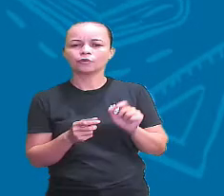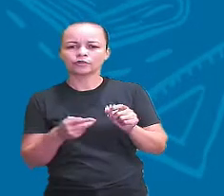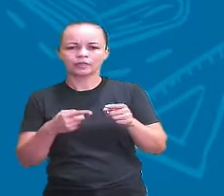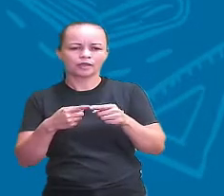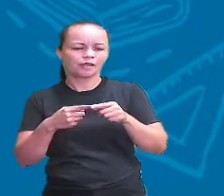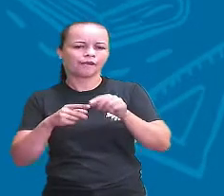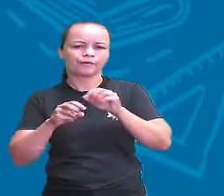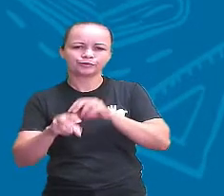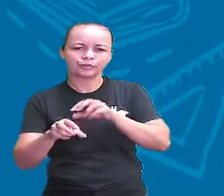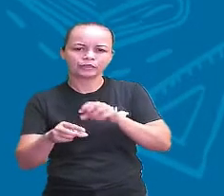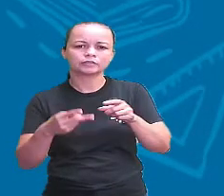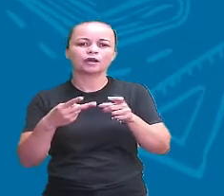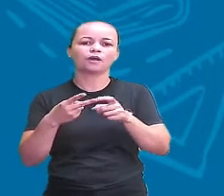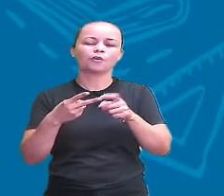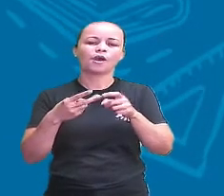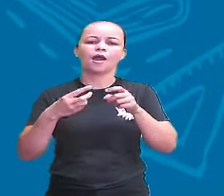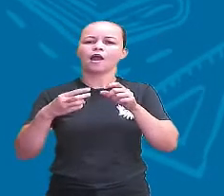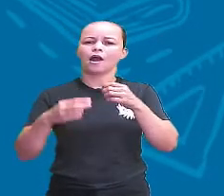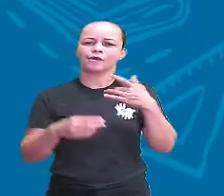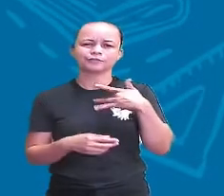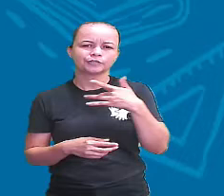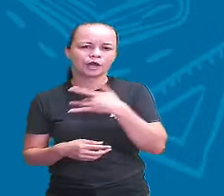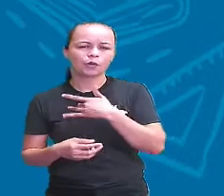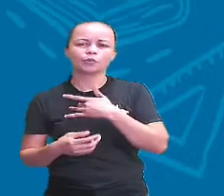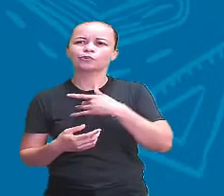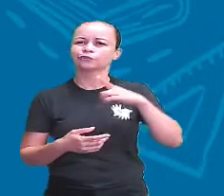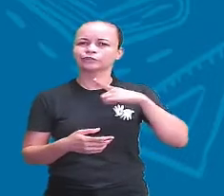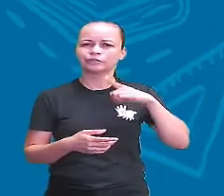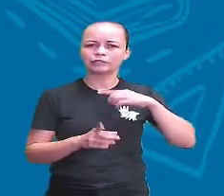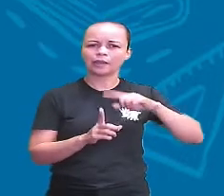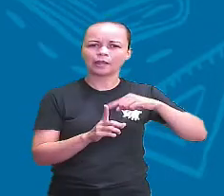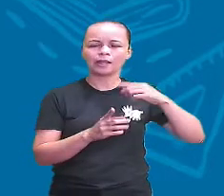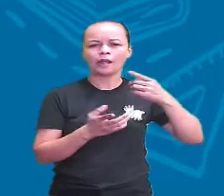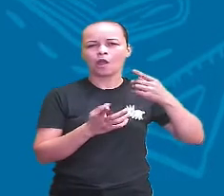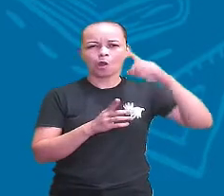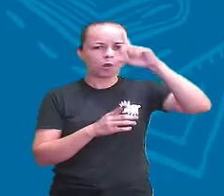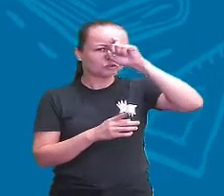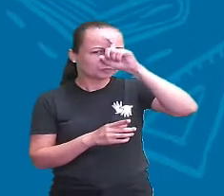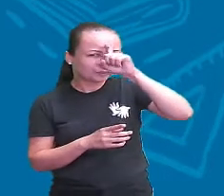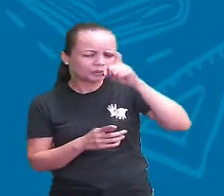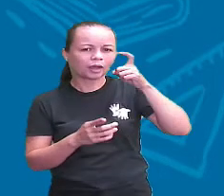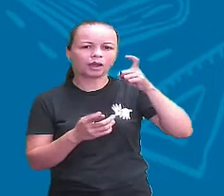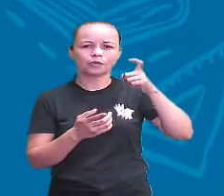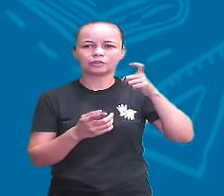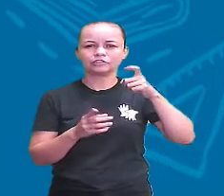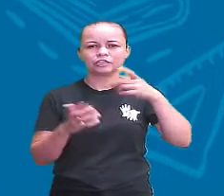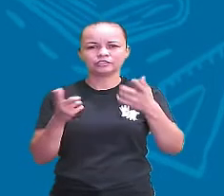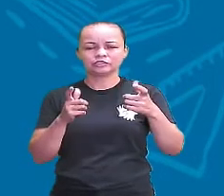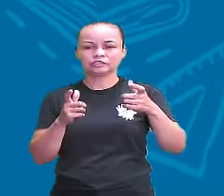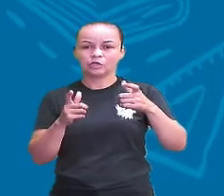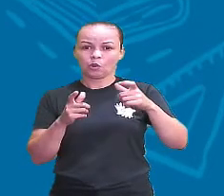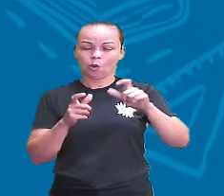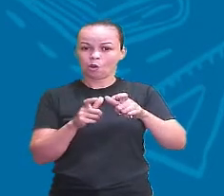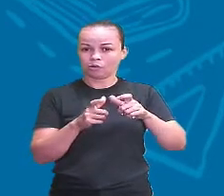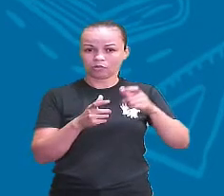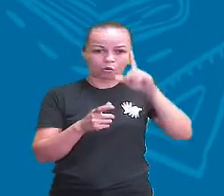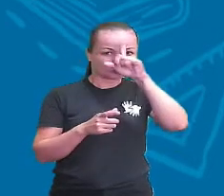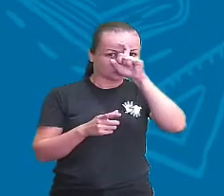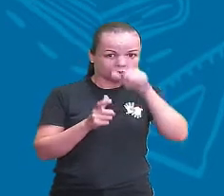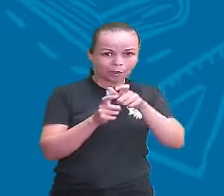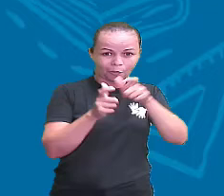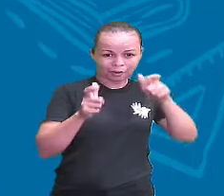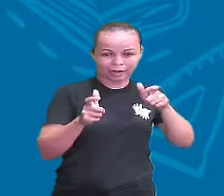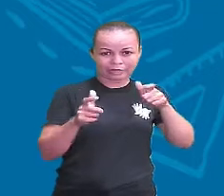à saúde, tem mais hospitais. É muito difícil você ver hospitais de grande porte em zona rural. A oferta